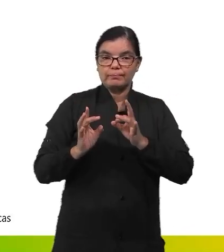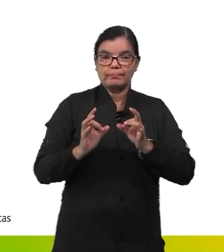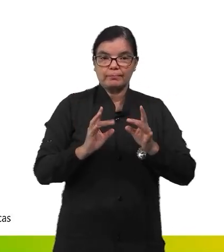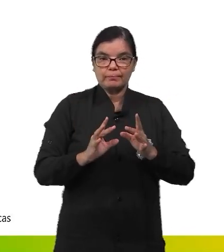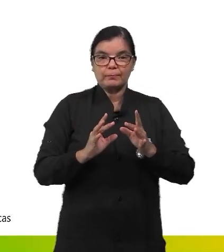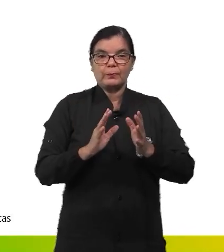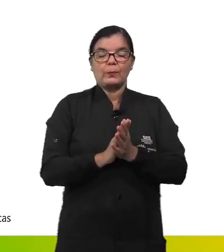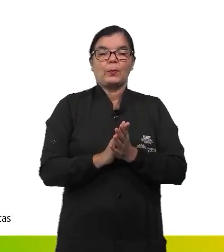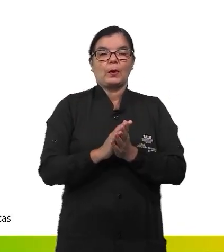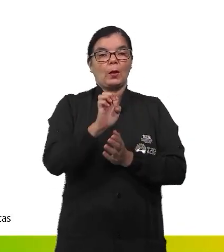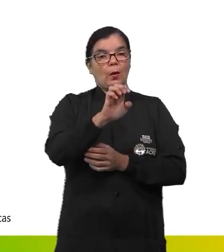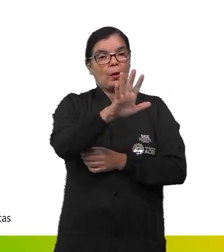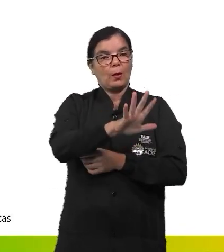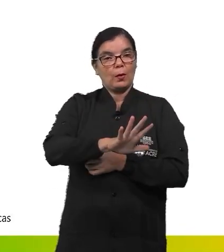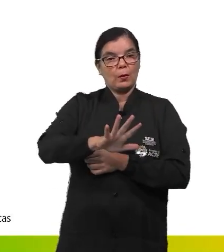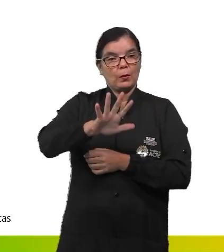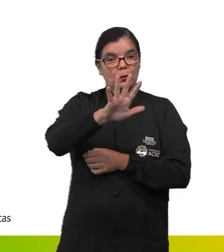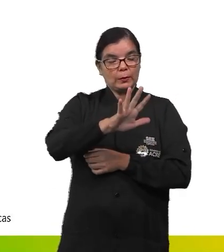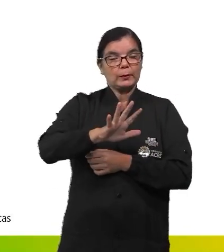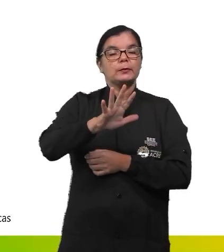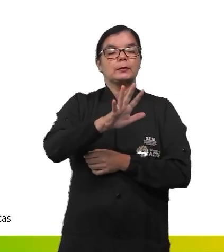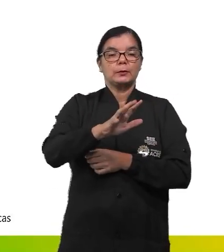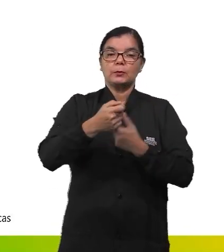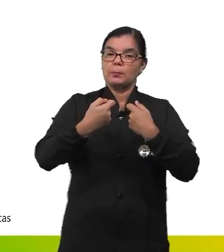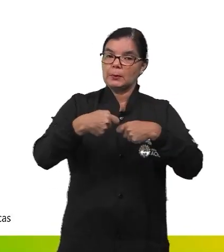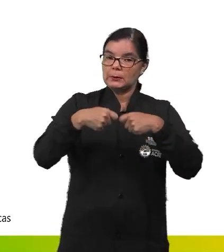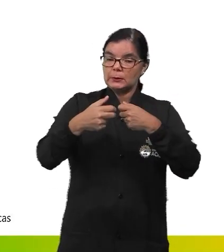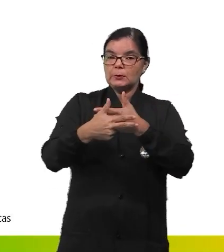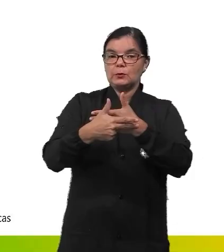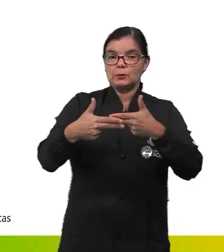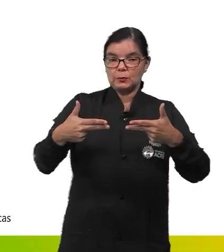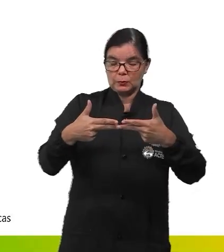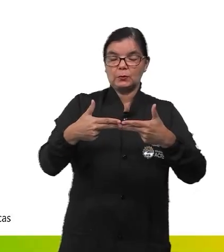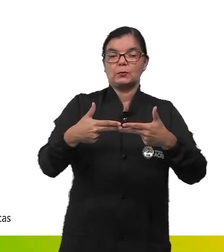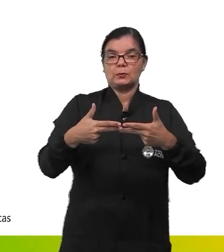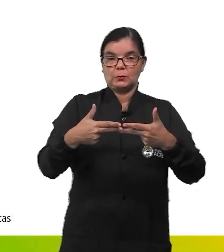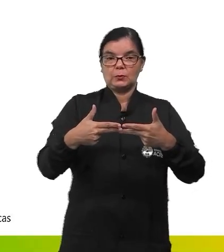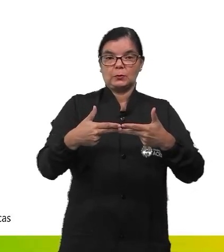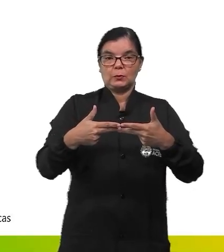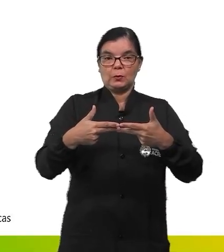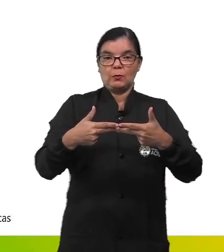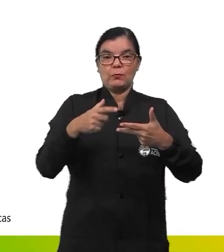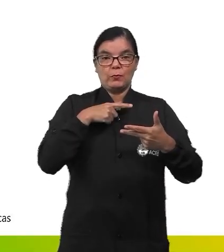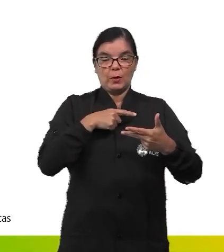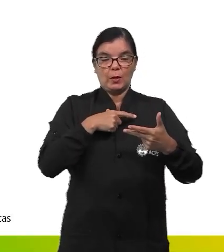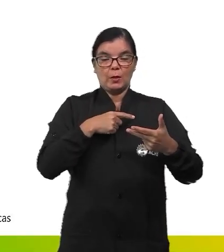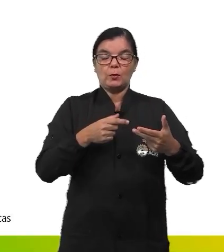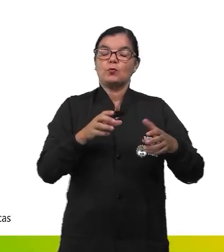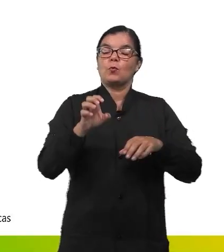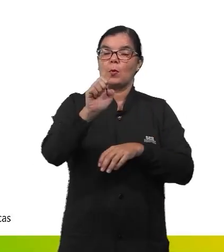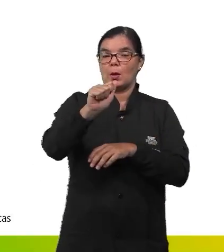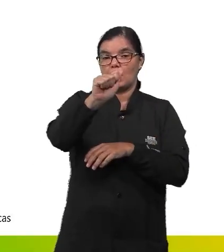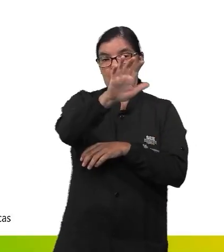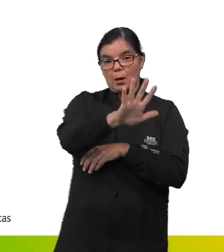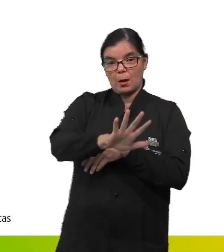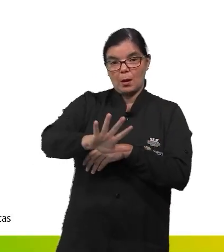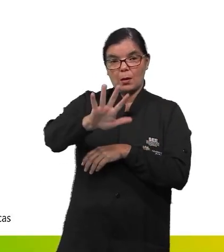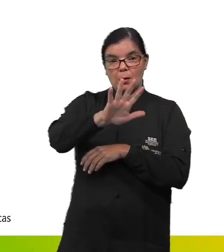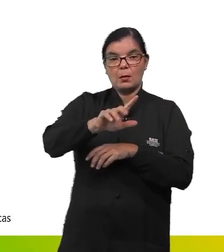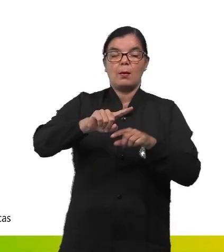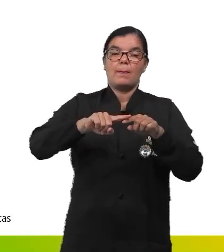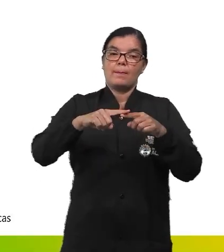comerciais. A Europa precisa de especiarias, essas especiarias vêm do comércio com a Ásia,